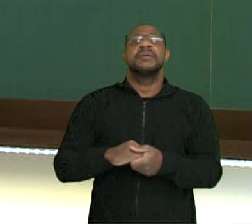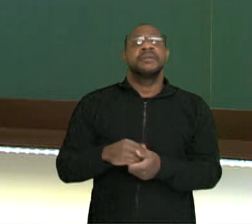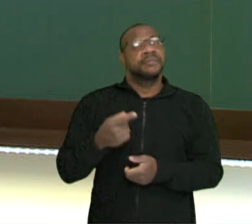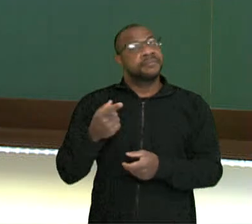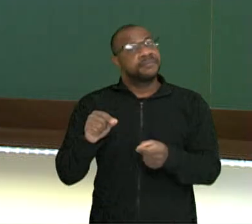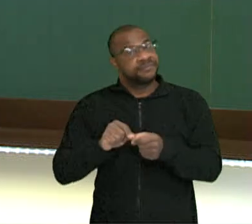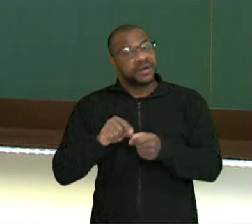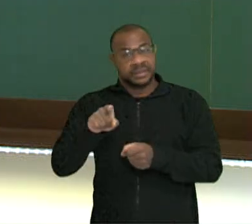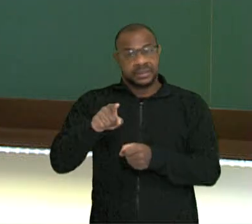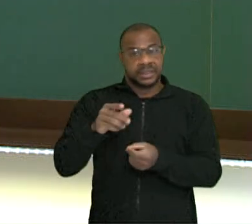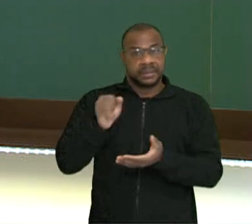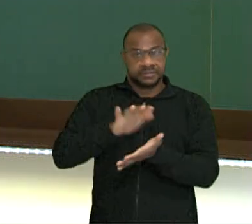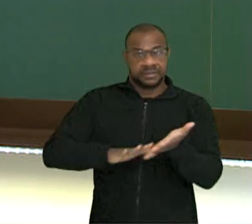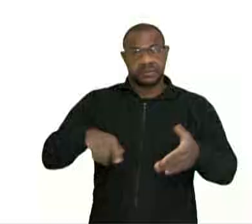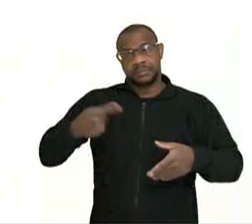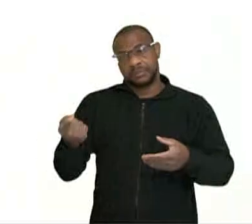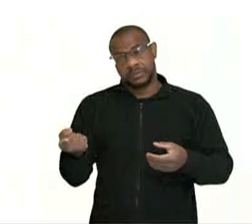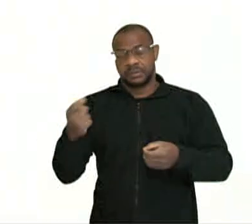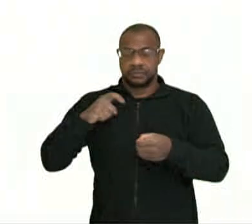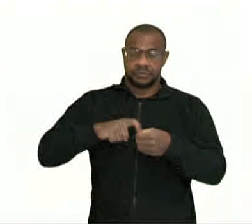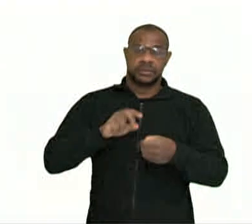faz aí que eu te aguardo aqui.